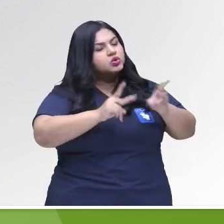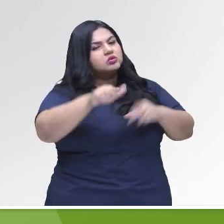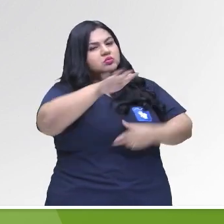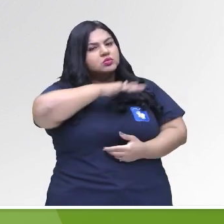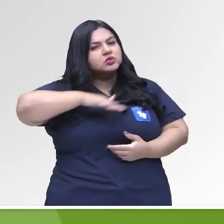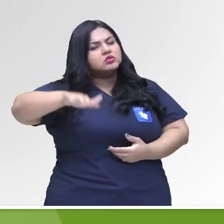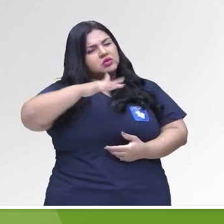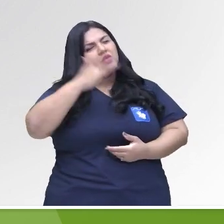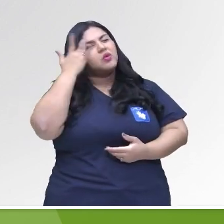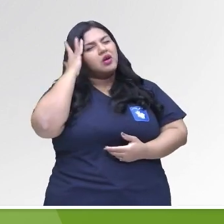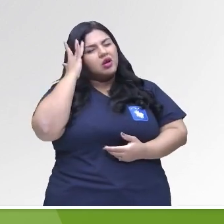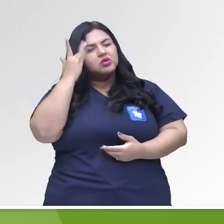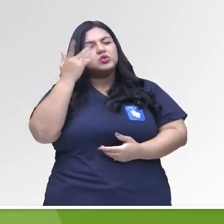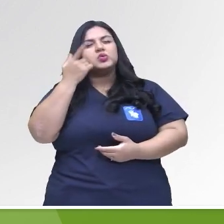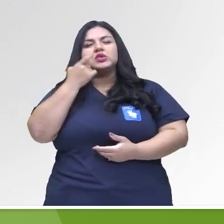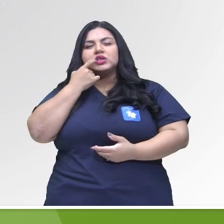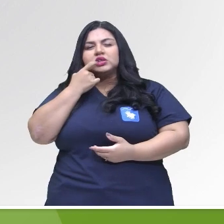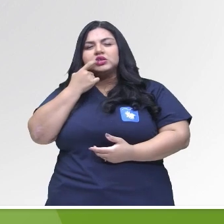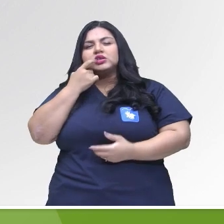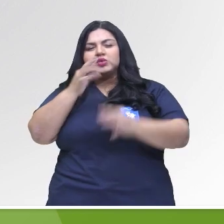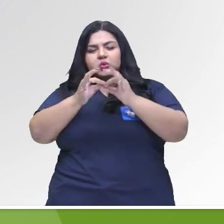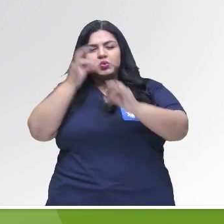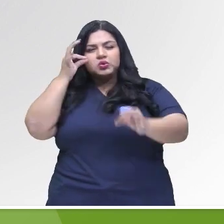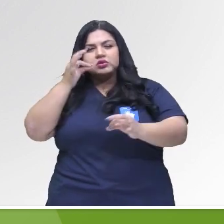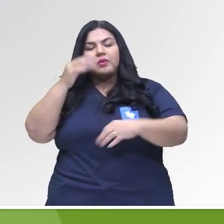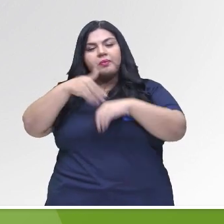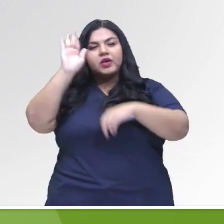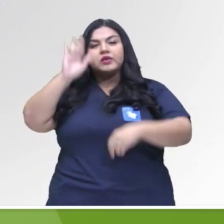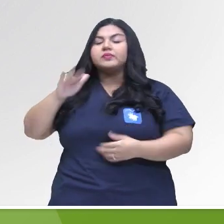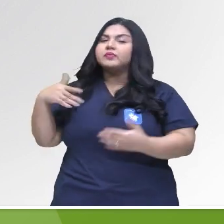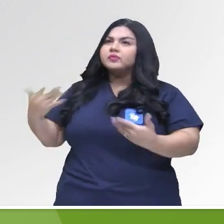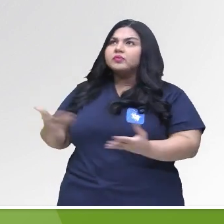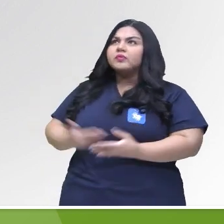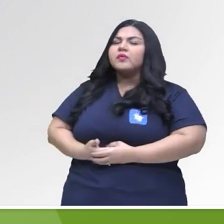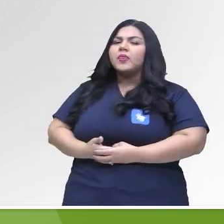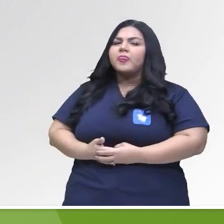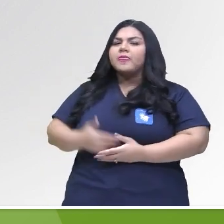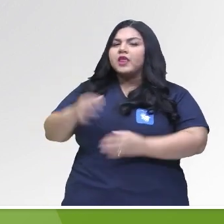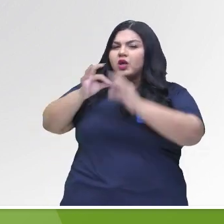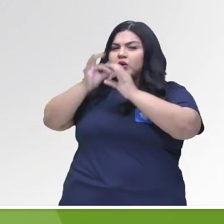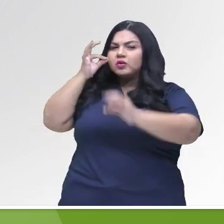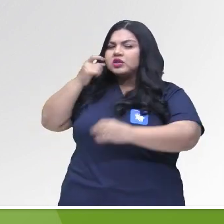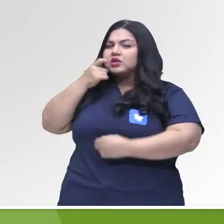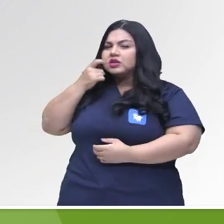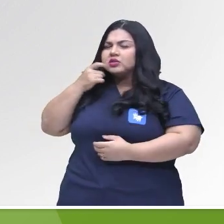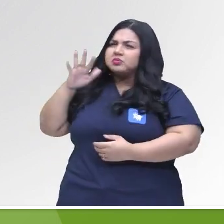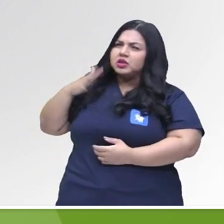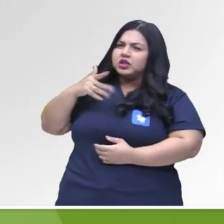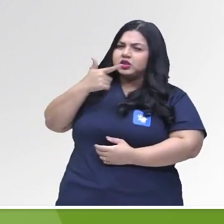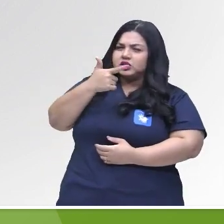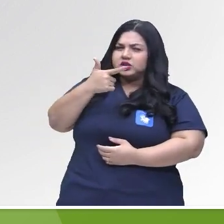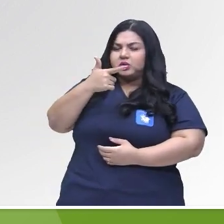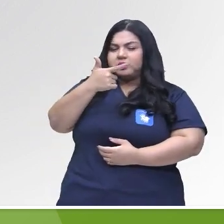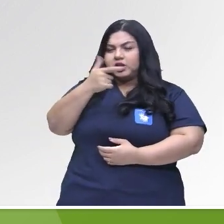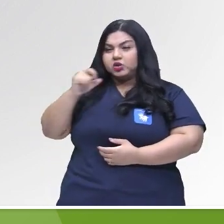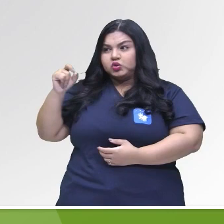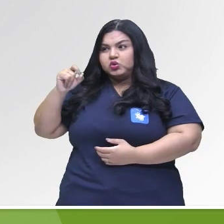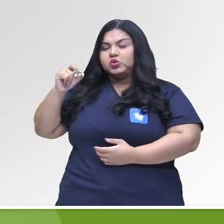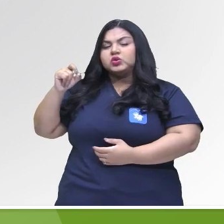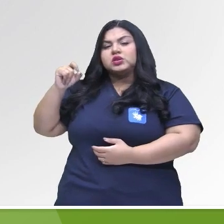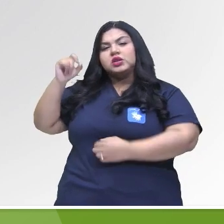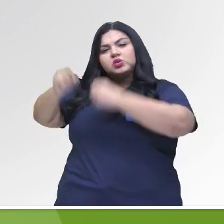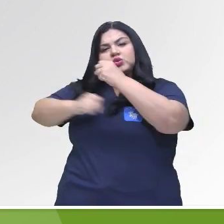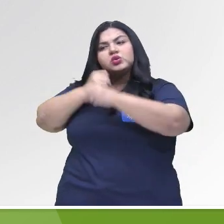Então o canudinho deve ser mais do que isso. Um canudinho de plástico leva aproximadamente 200 anos, dependendo do